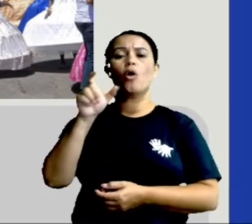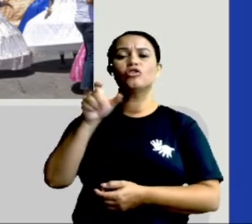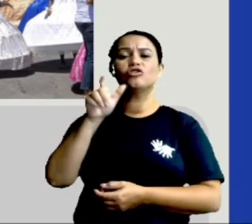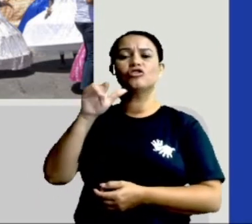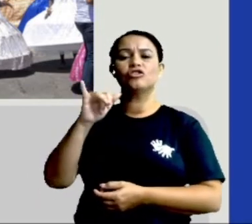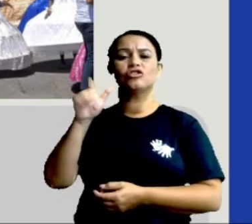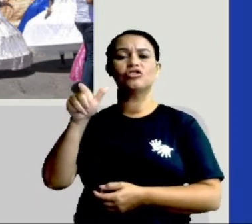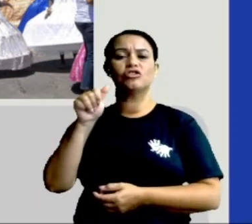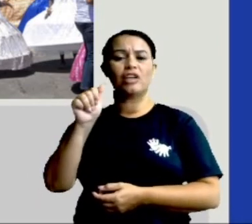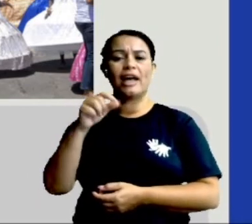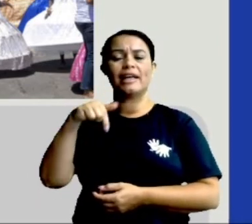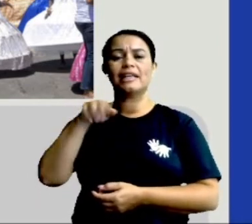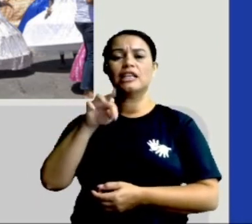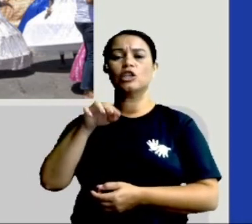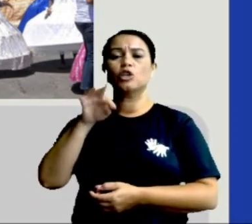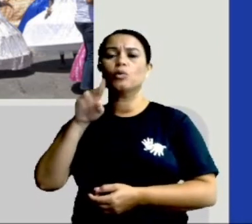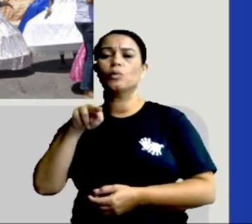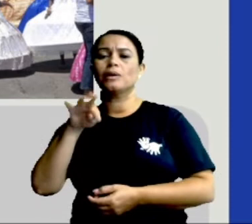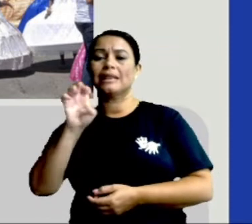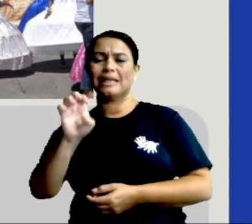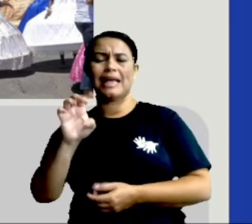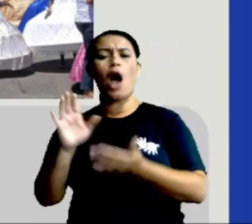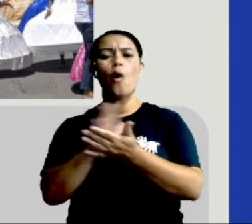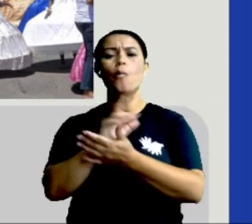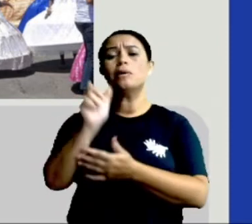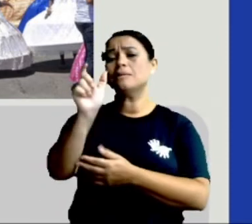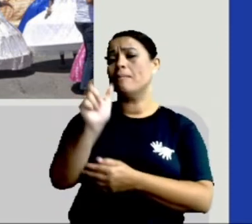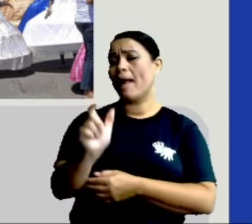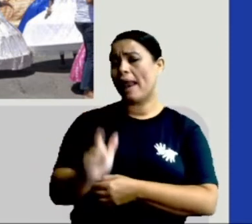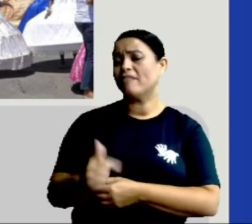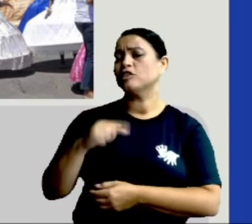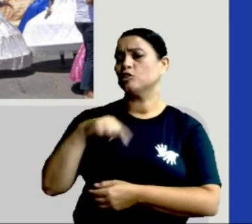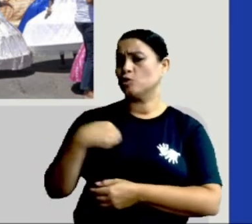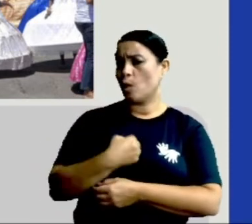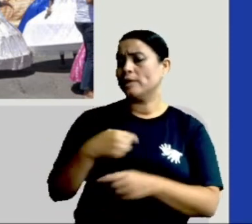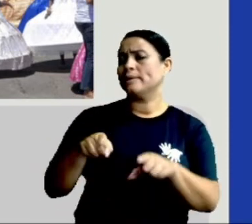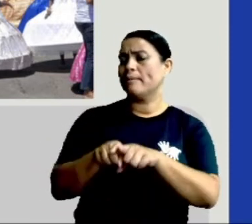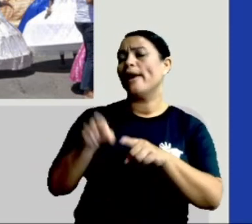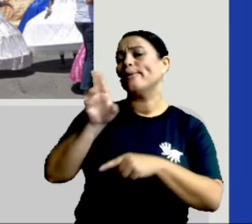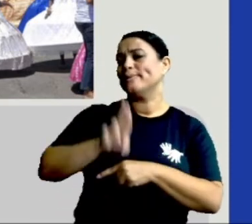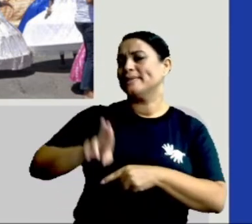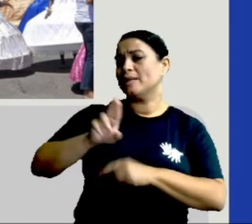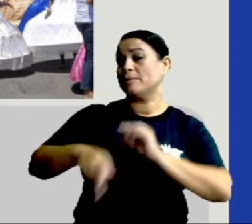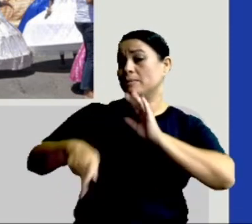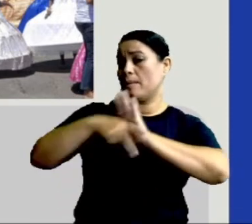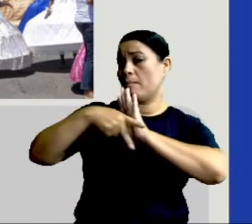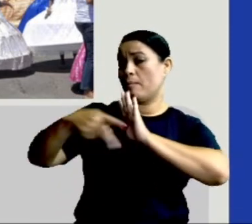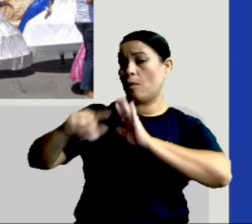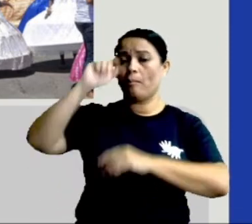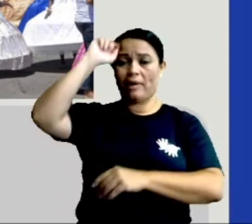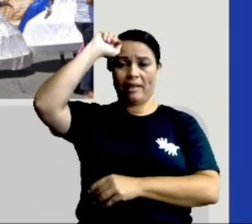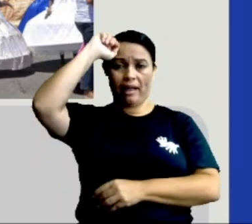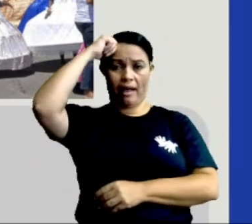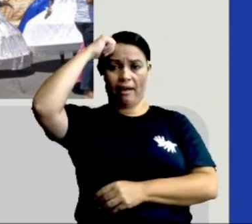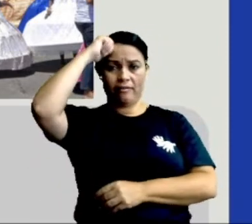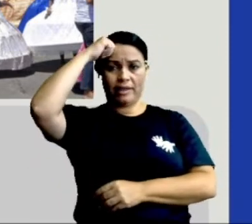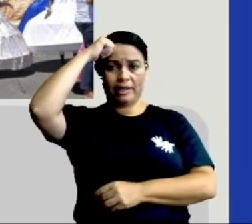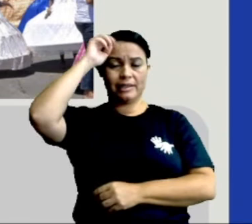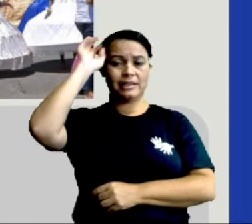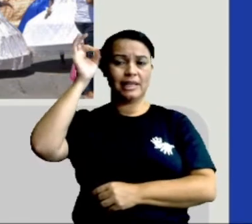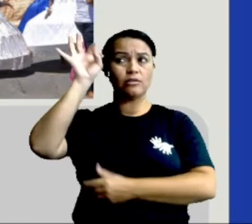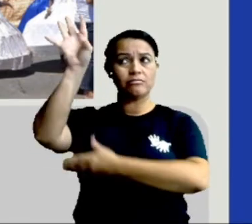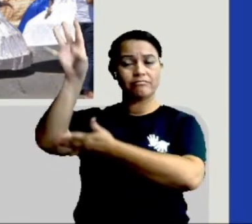coxixá, quitute. São algumas das palavras que nós usamos, mas que é de origem